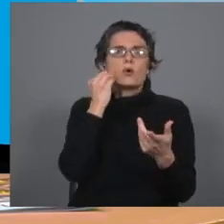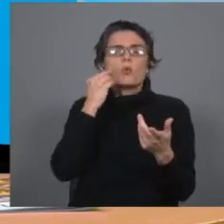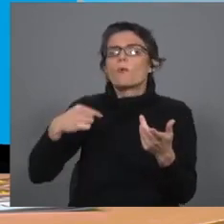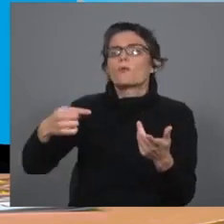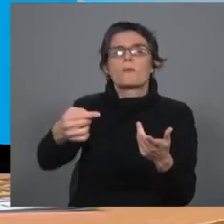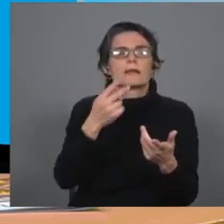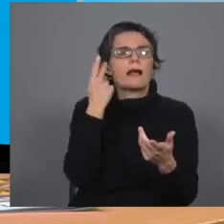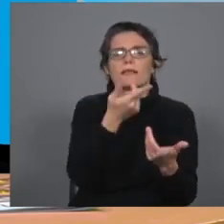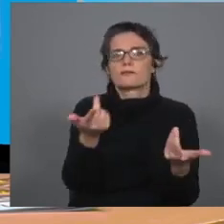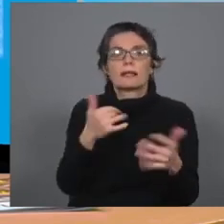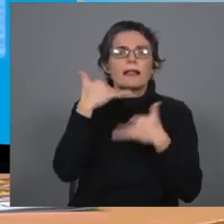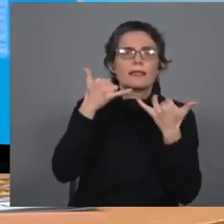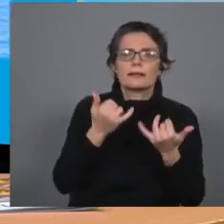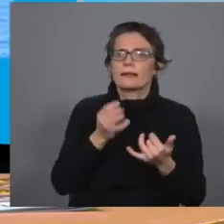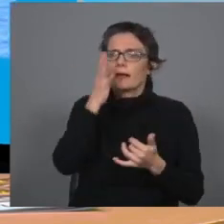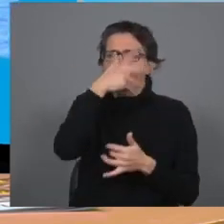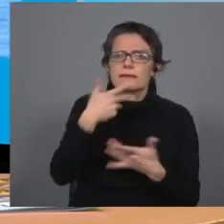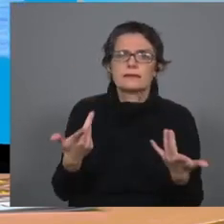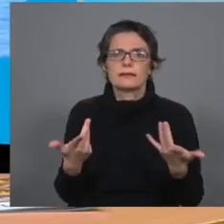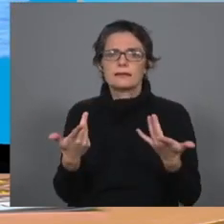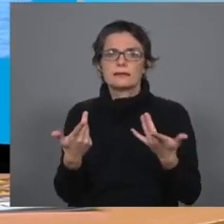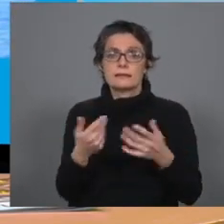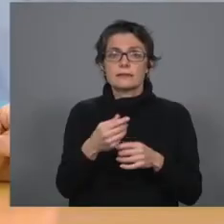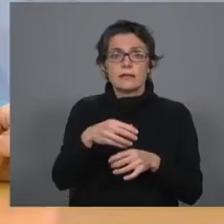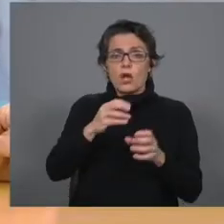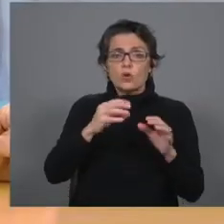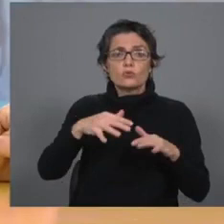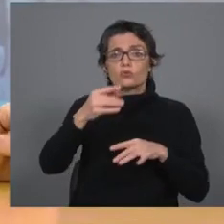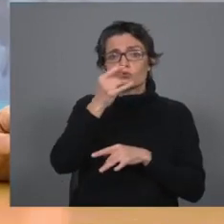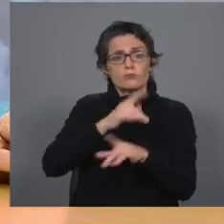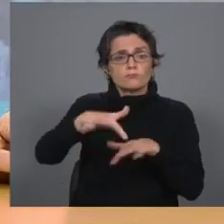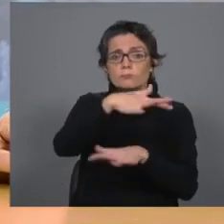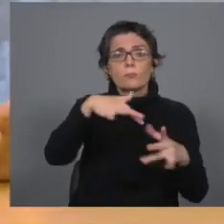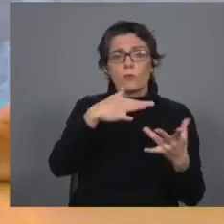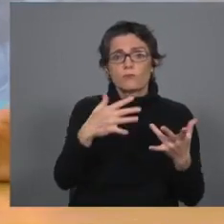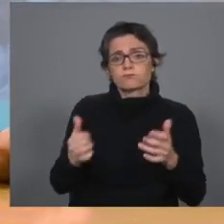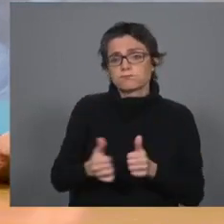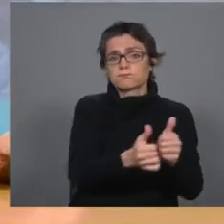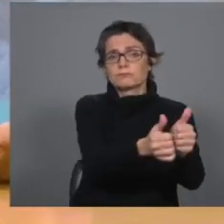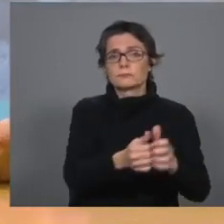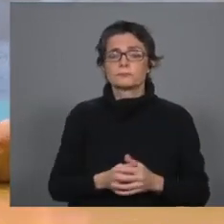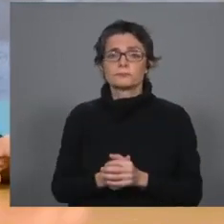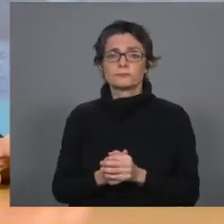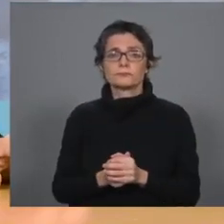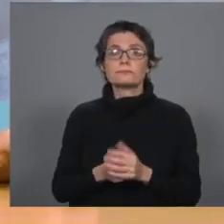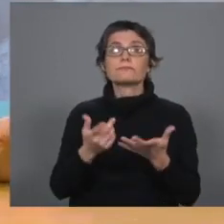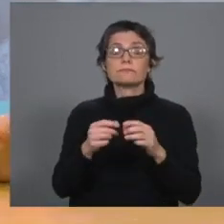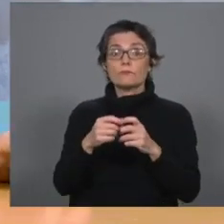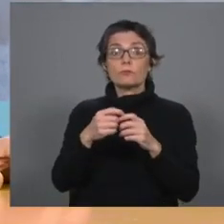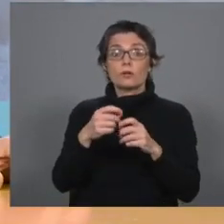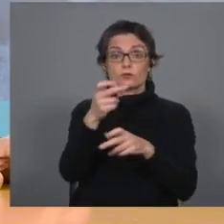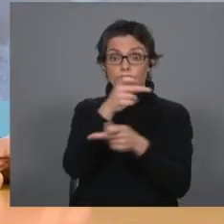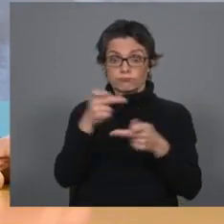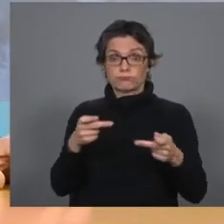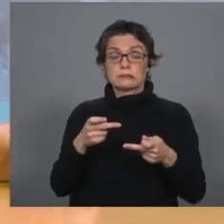as tristezas e as dificuldades dos povos com os quais estão a caminhar. E cada manchete, cada título